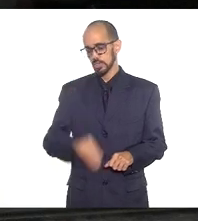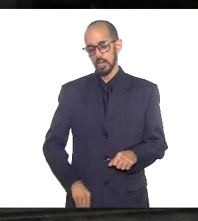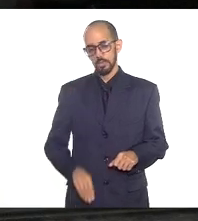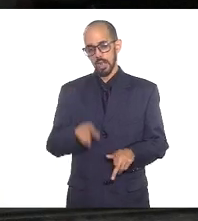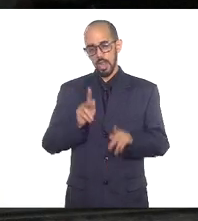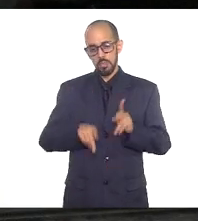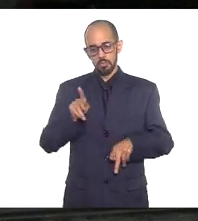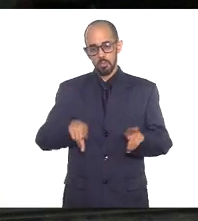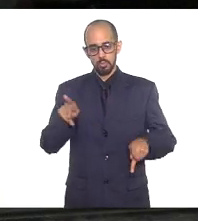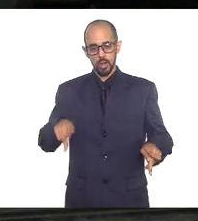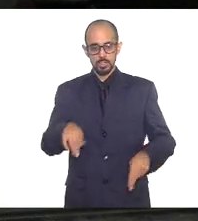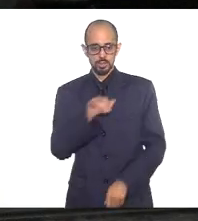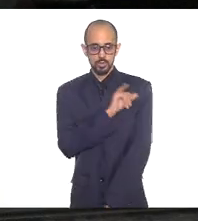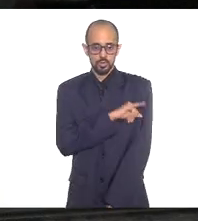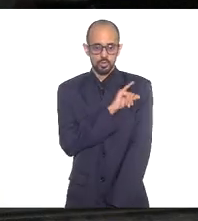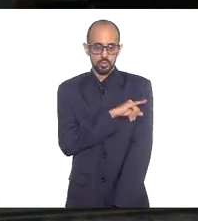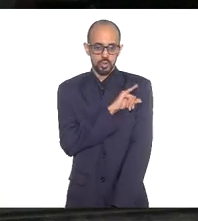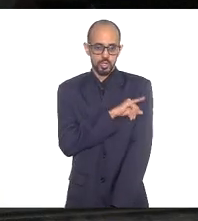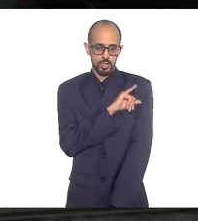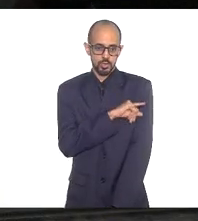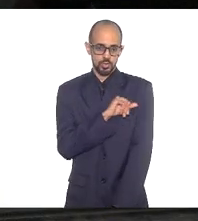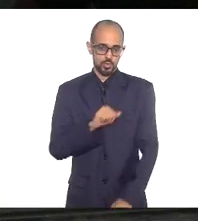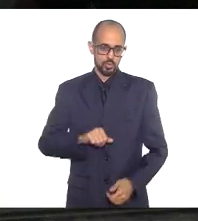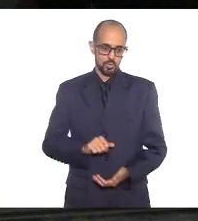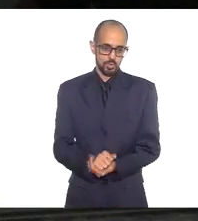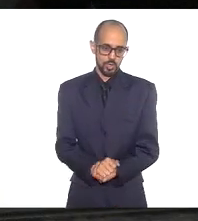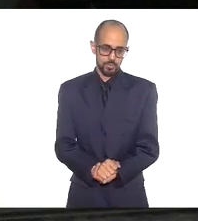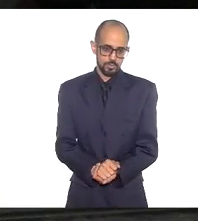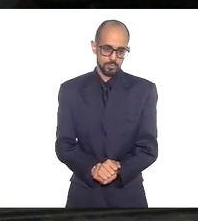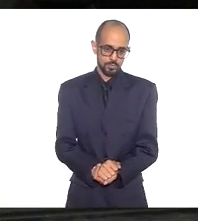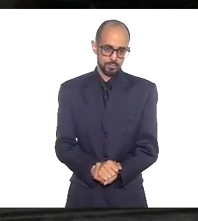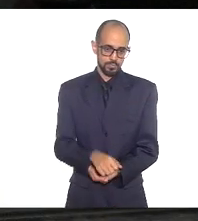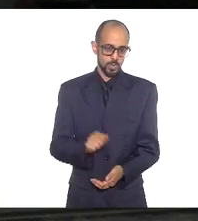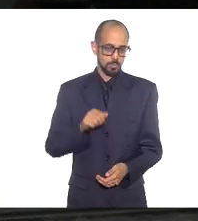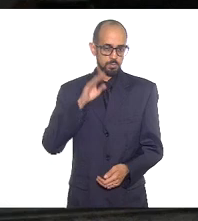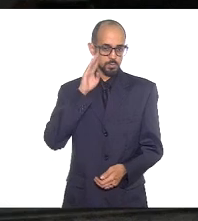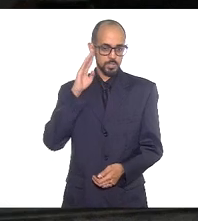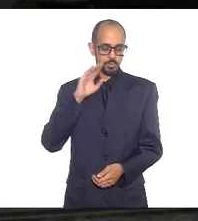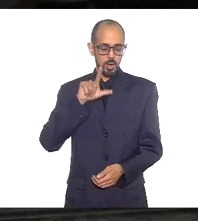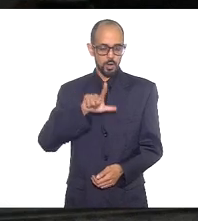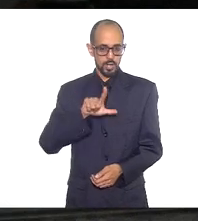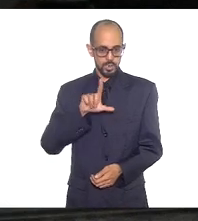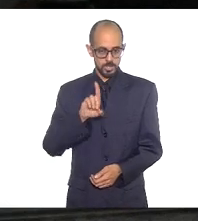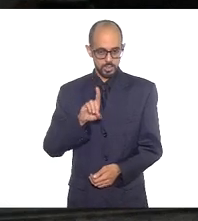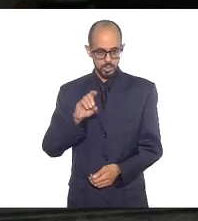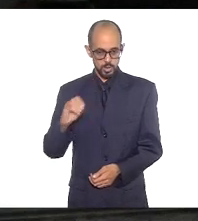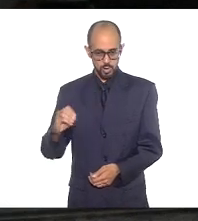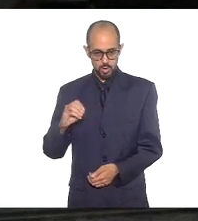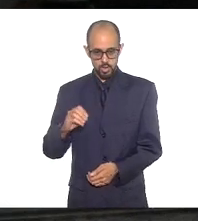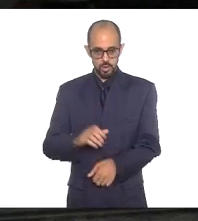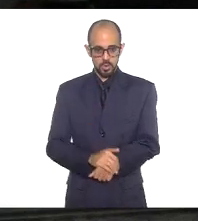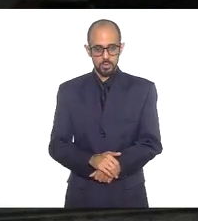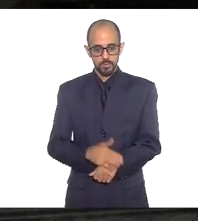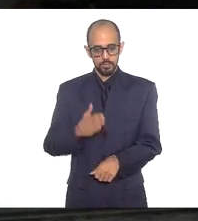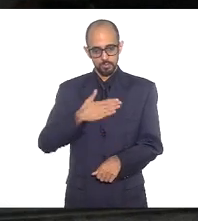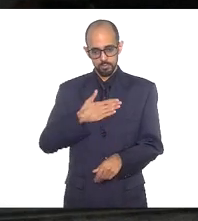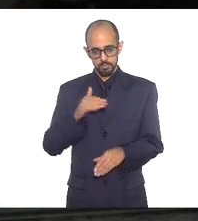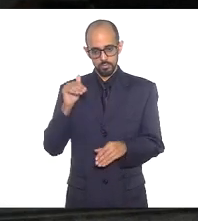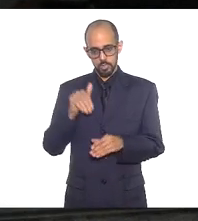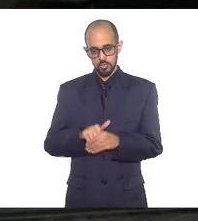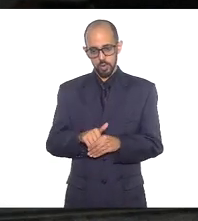fluminense a Lua, nem tampouco o LDO que precede. Então, meu voto